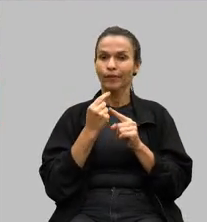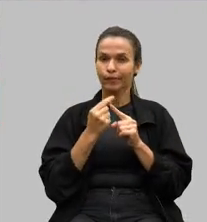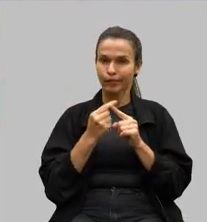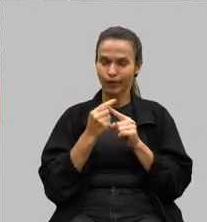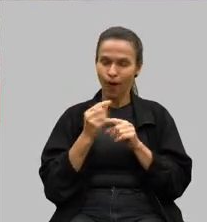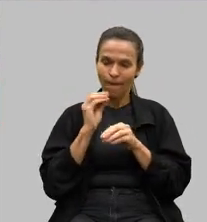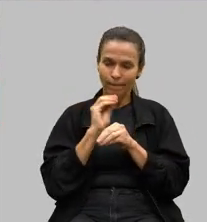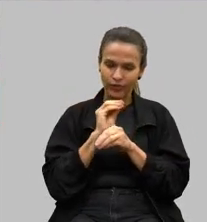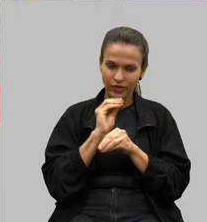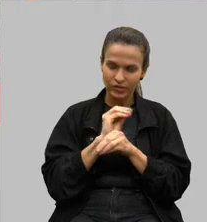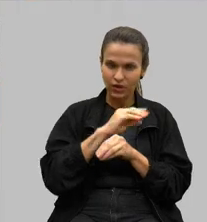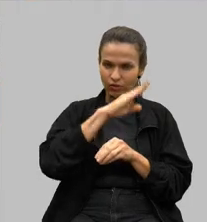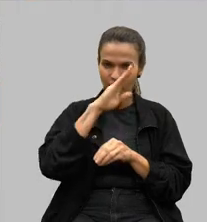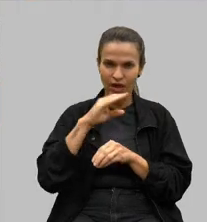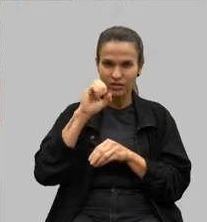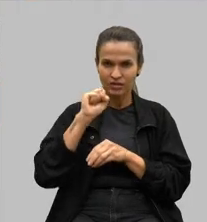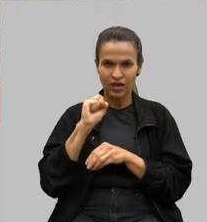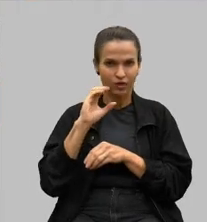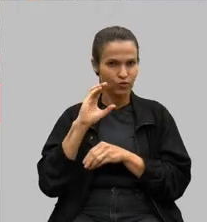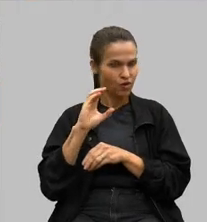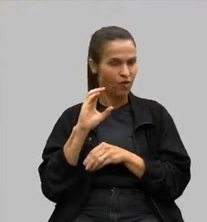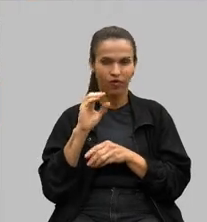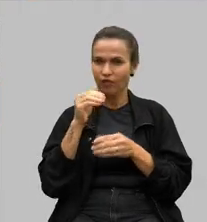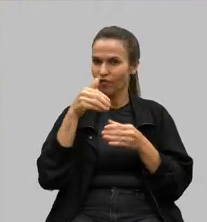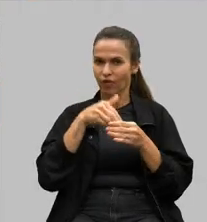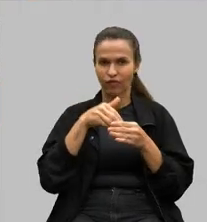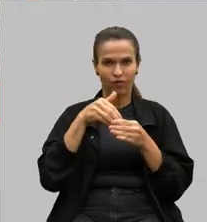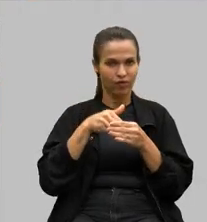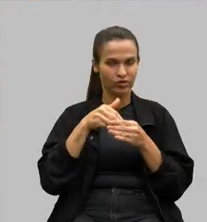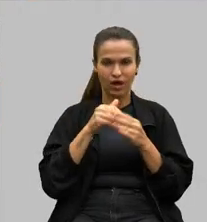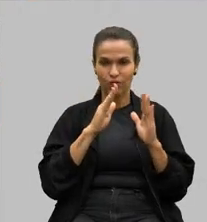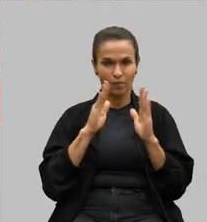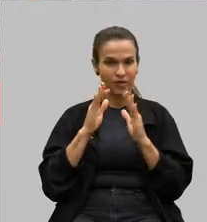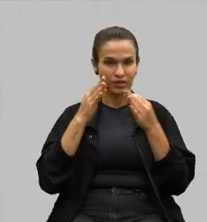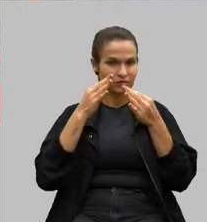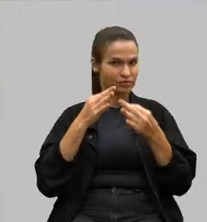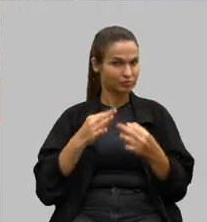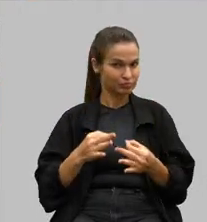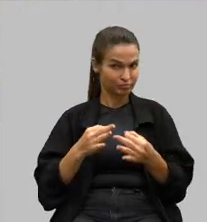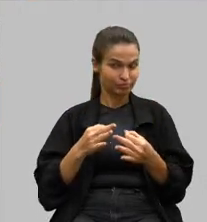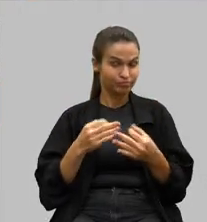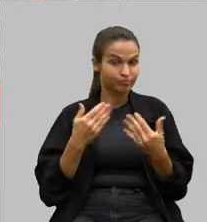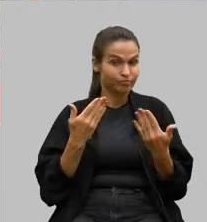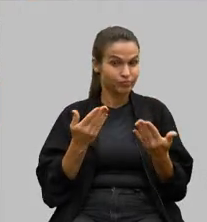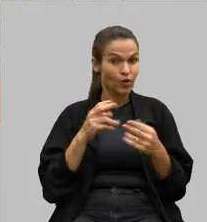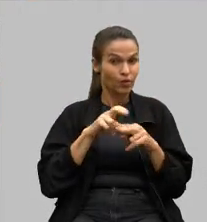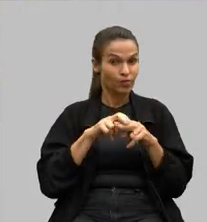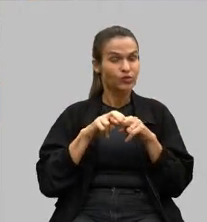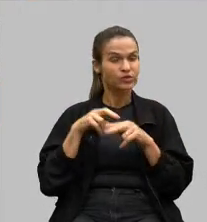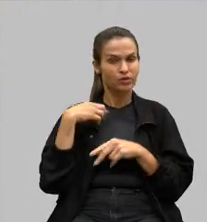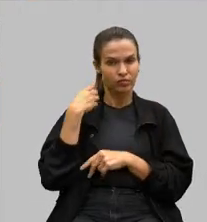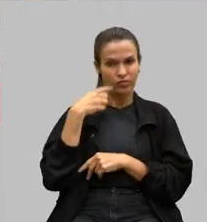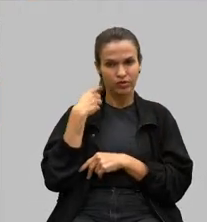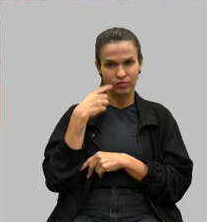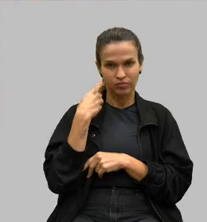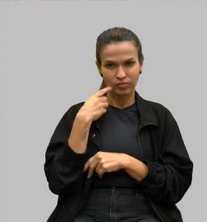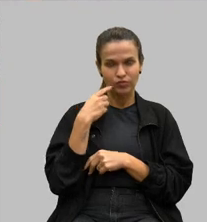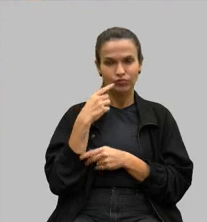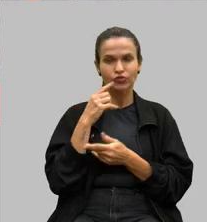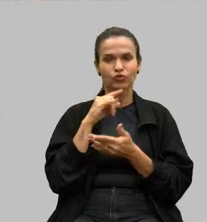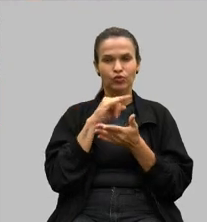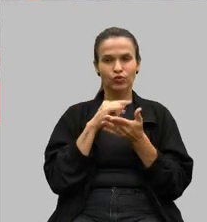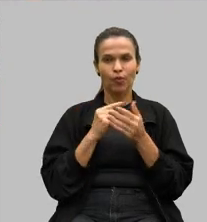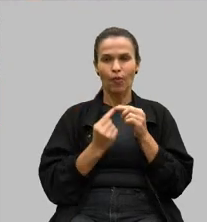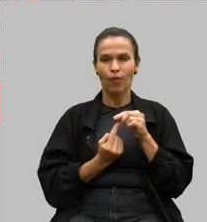do Curral não foi votado quando deveria ter sido votado por isso que eu sou uma deputada de pauta única no